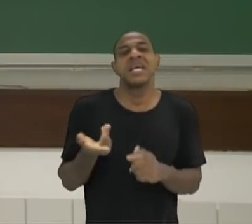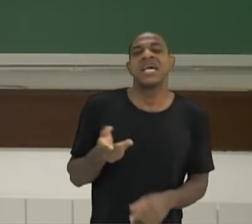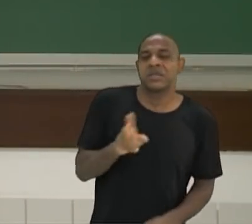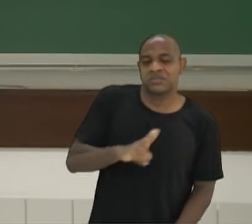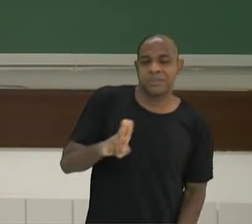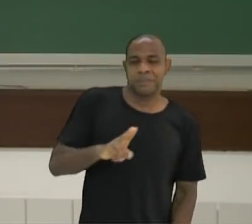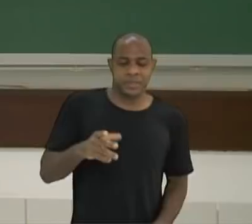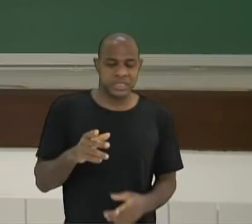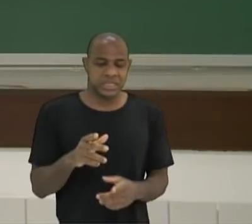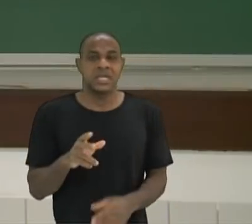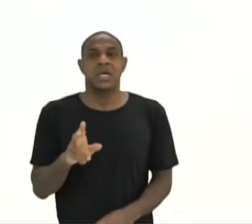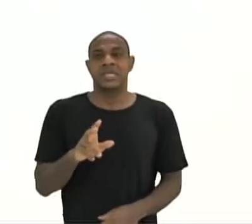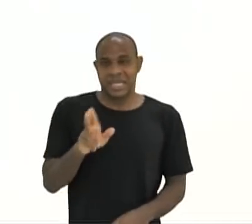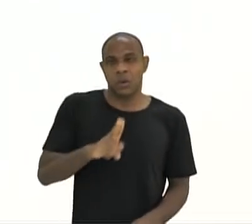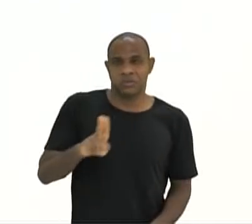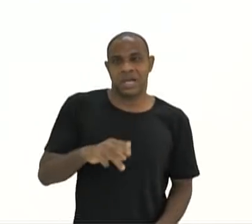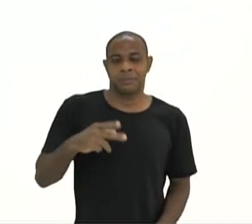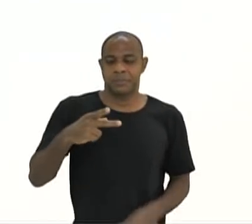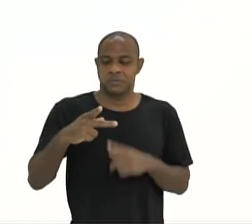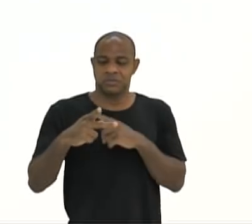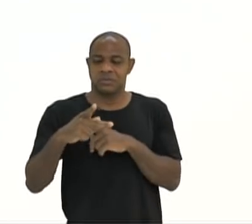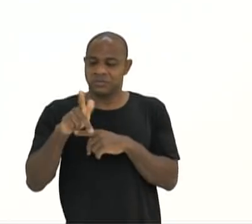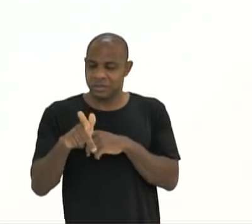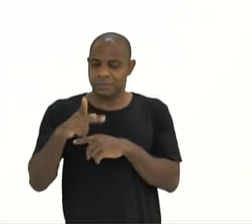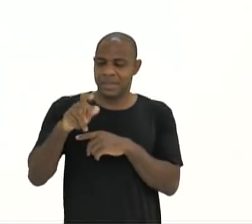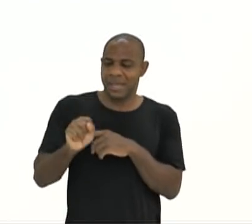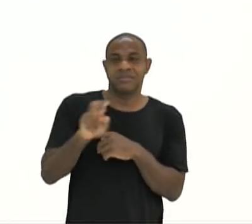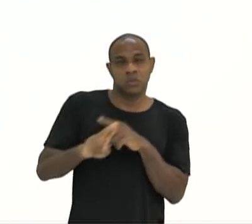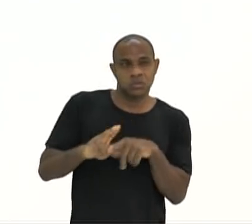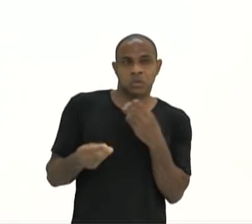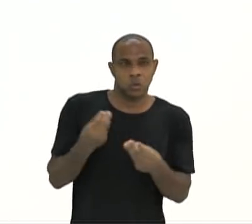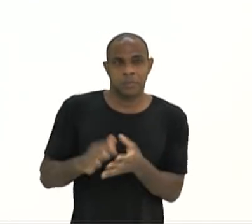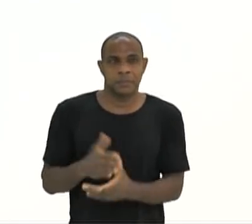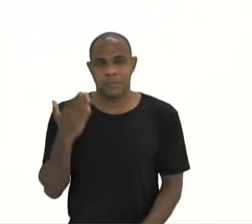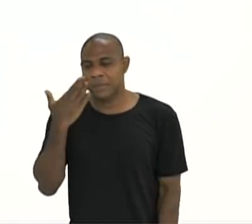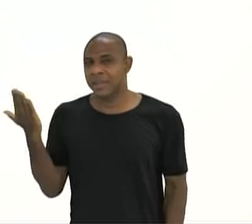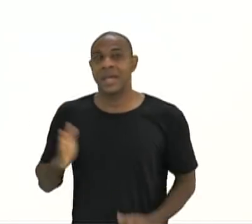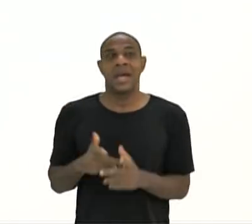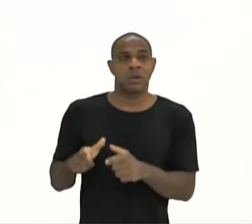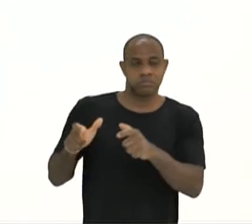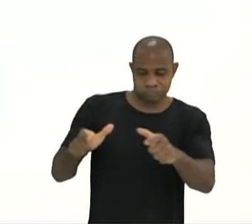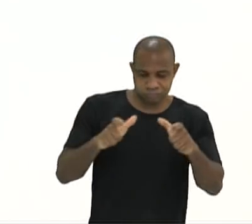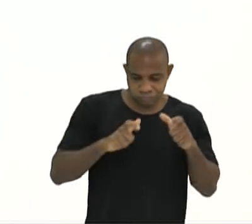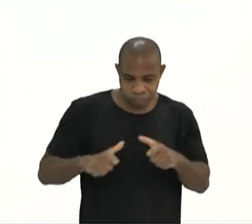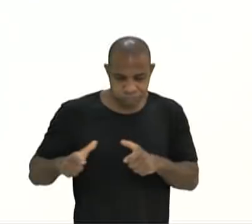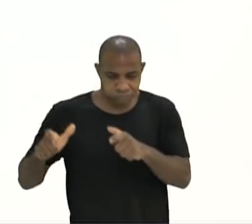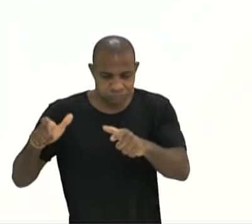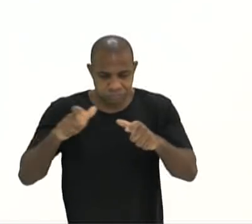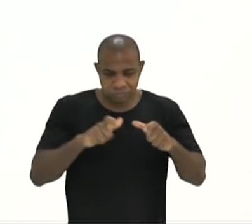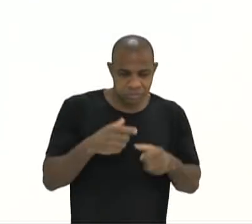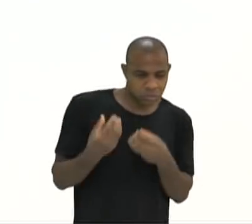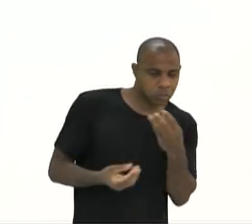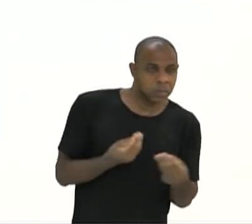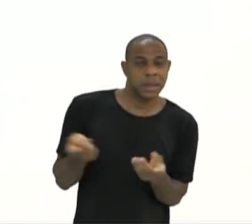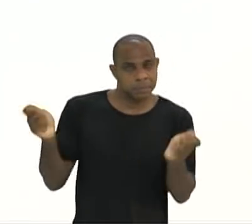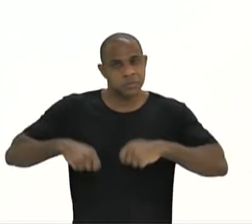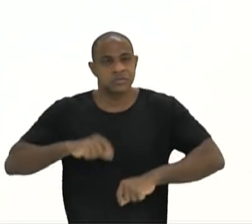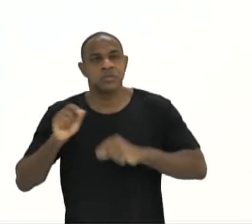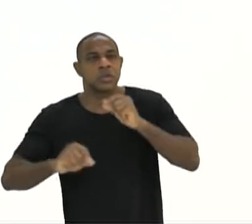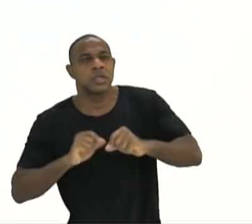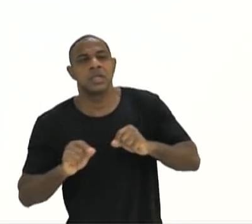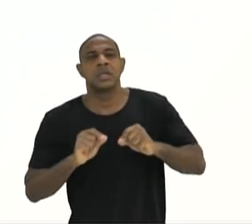aqui falar deles, ó. As referências do GPS são as coordenadas geográficas, que são possíveis a